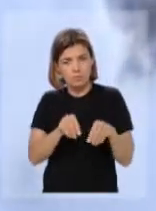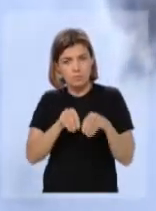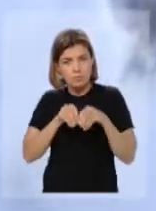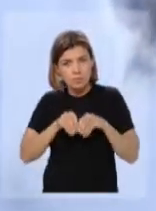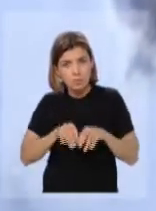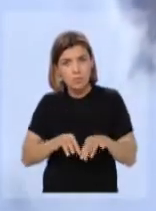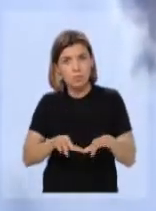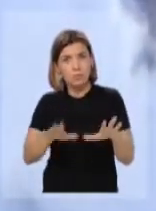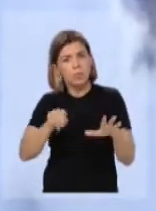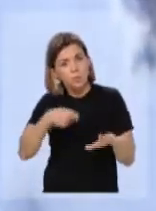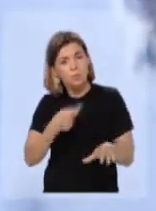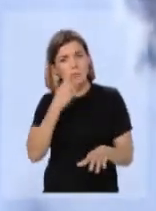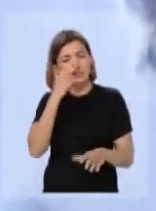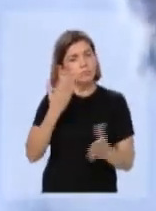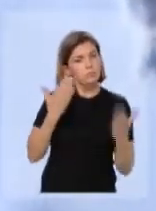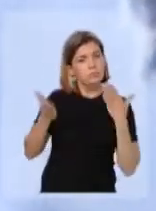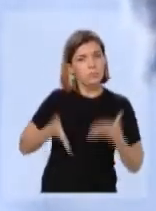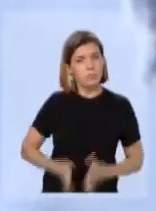a reprodução.